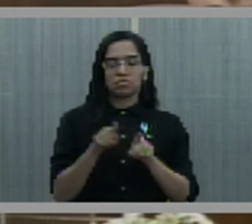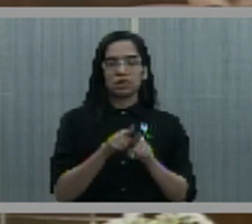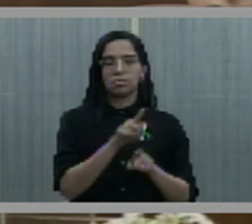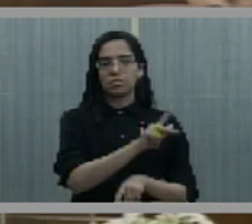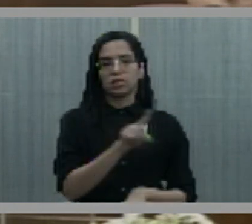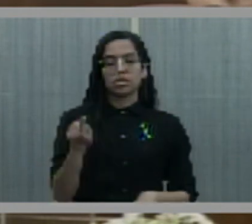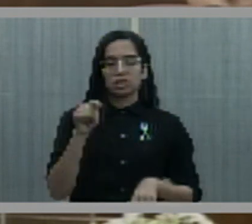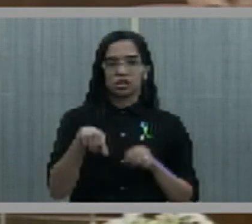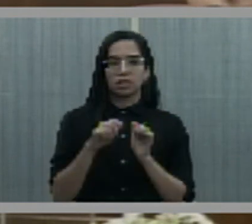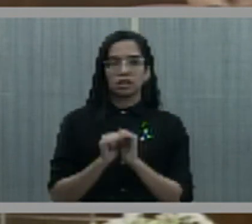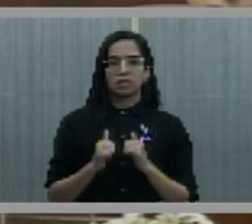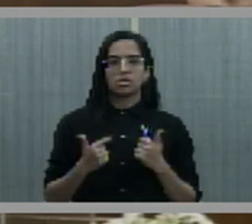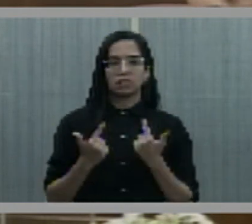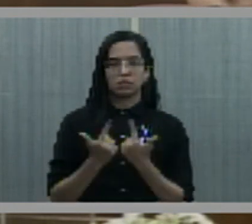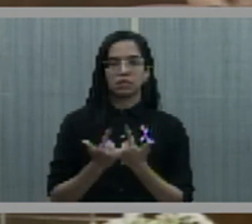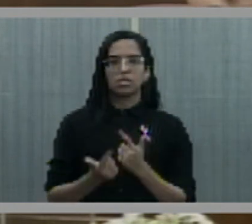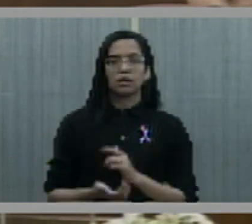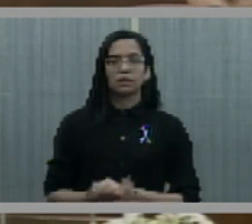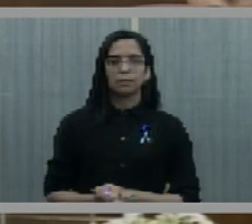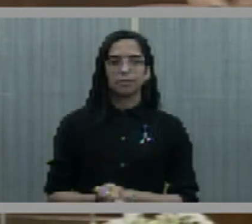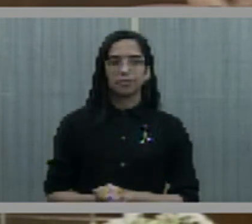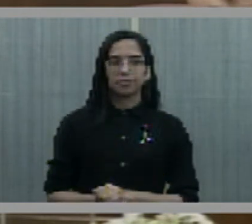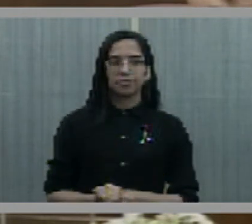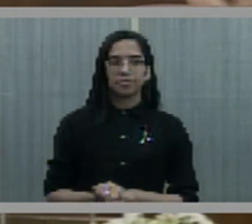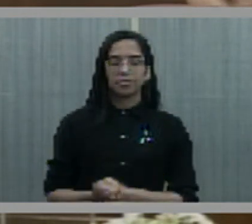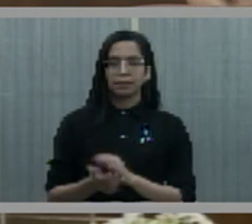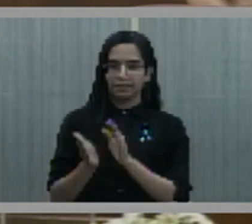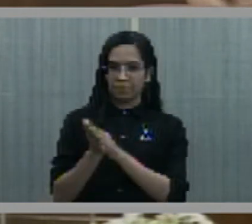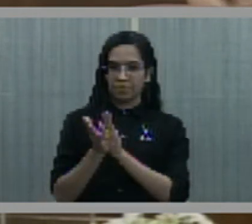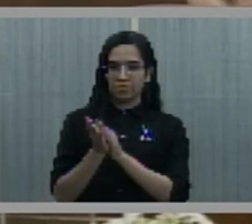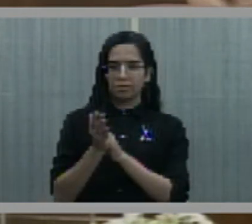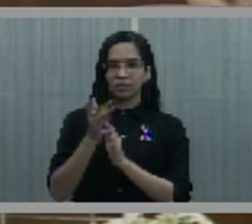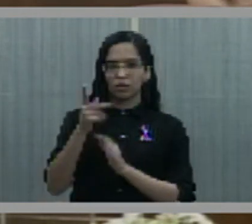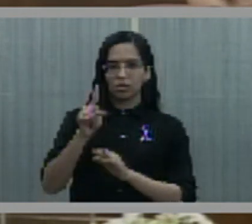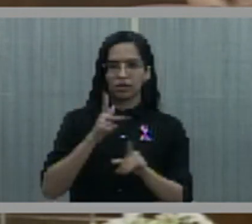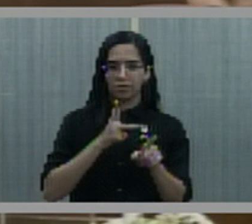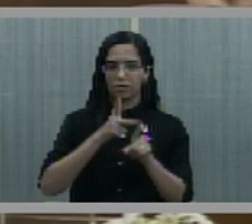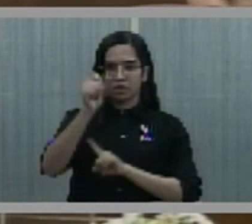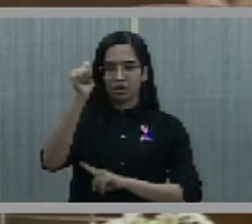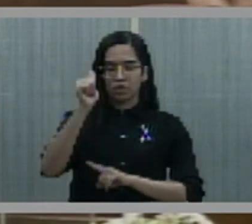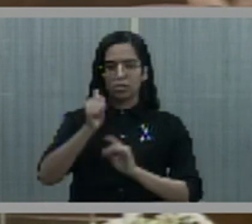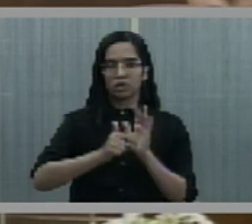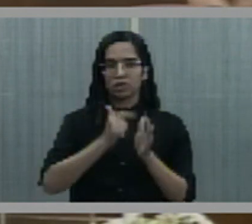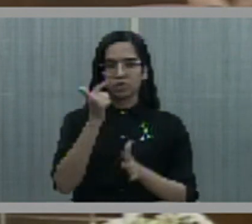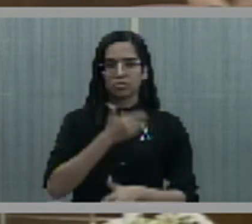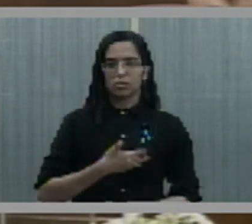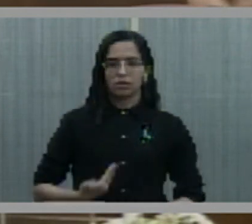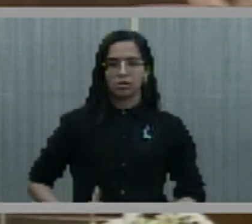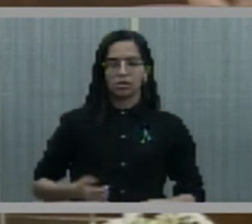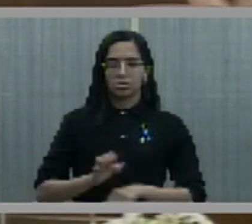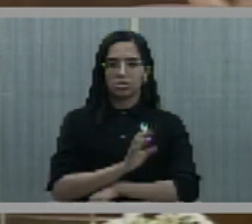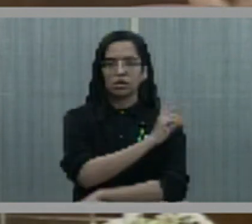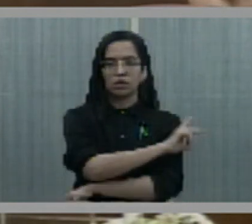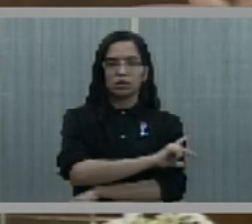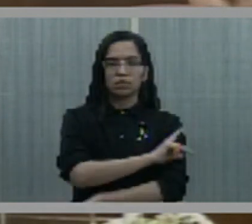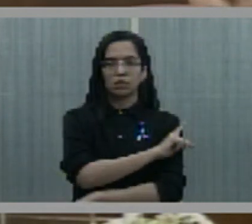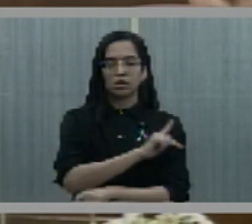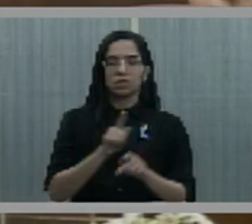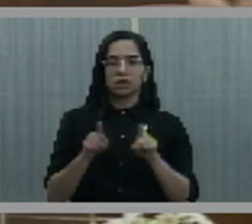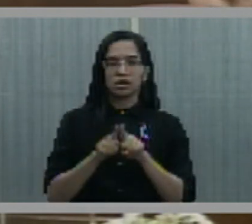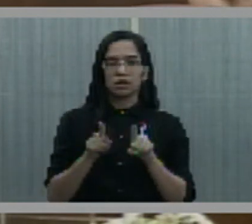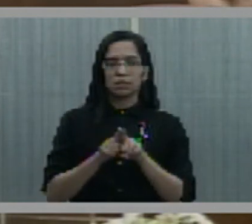casa, desde que já parabenizo, né, pela eleição como vice-governador do Estado, dirijo também a minha